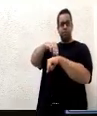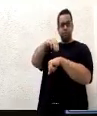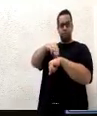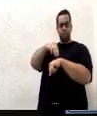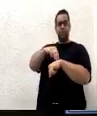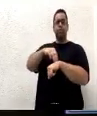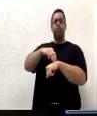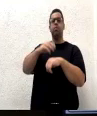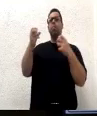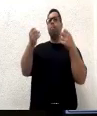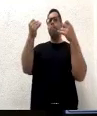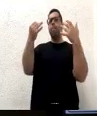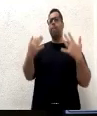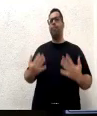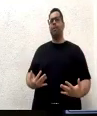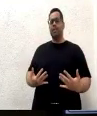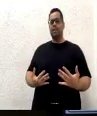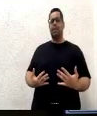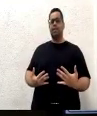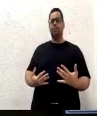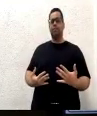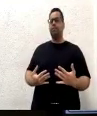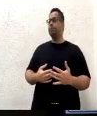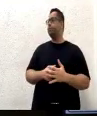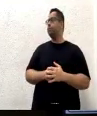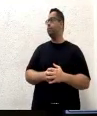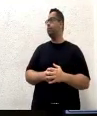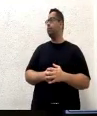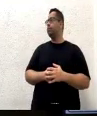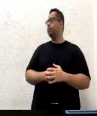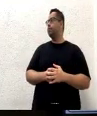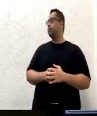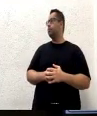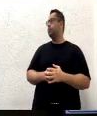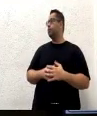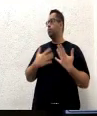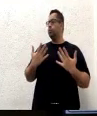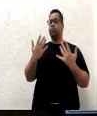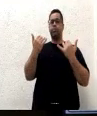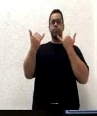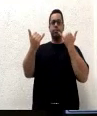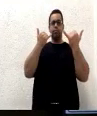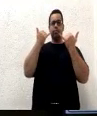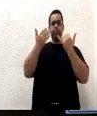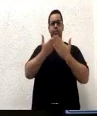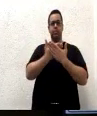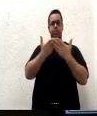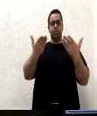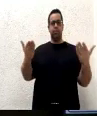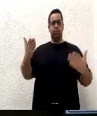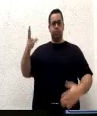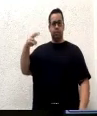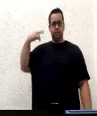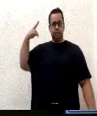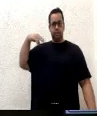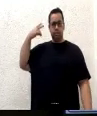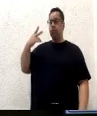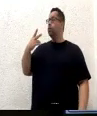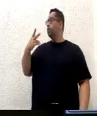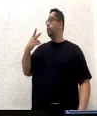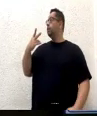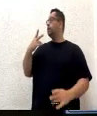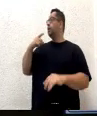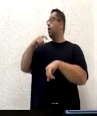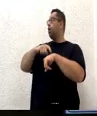sua explanação. Informamos aos senhores vereadores e senhoras vereadoras que, após a fala da oradora,